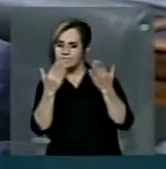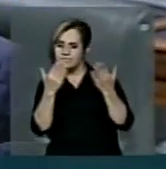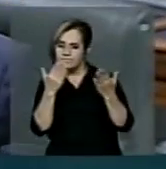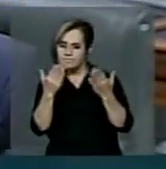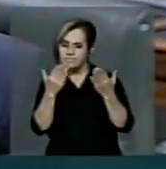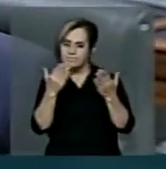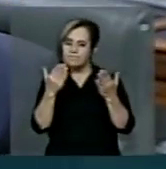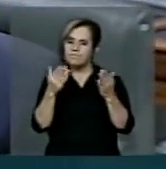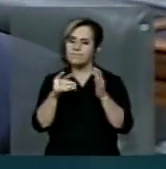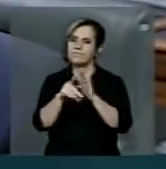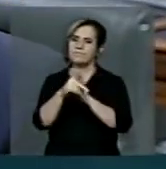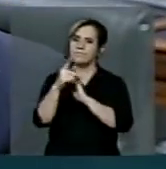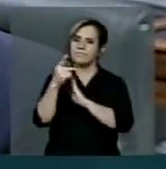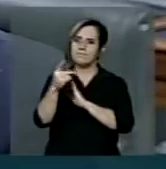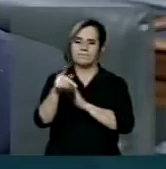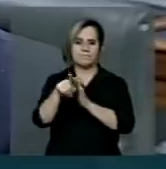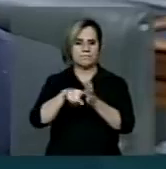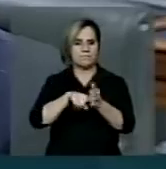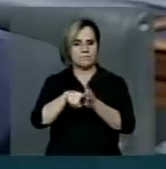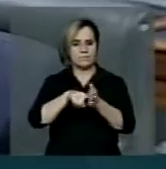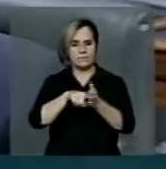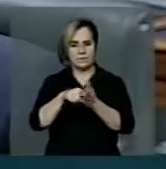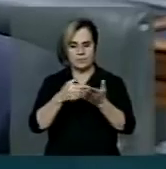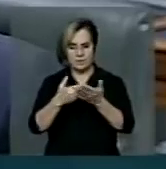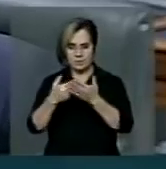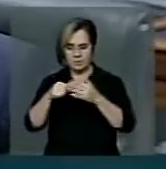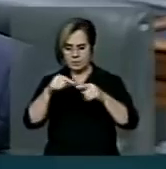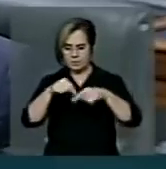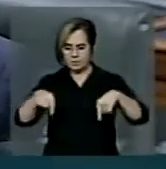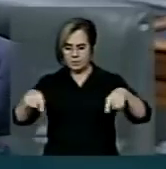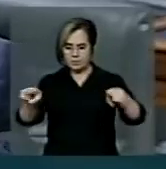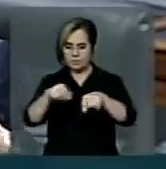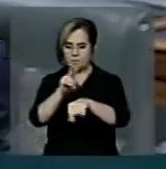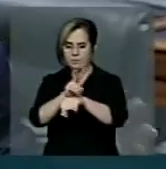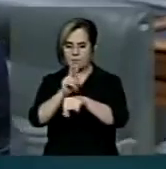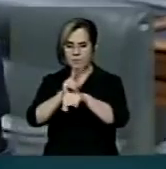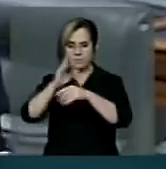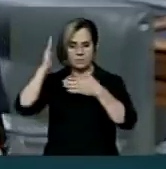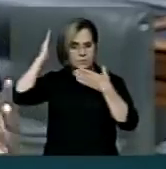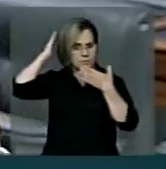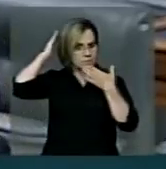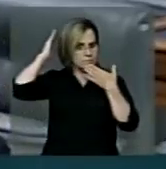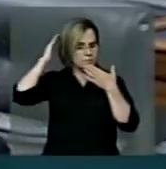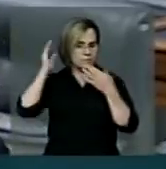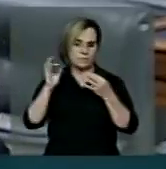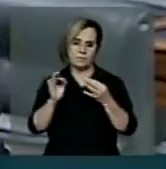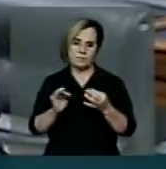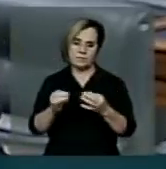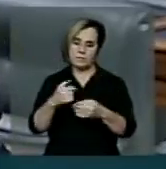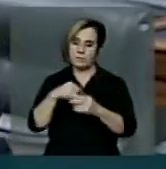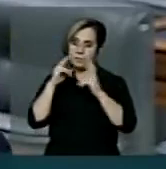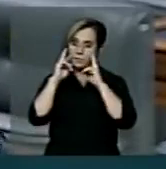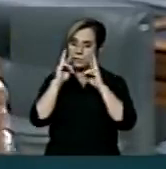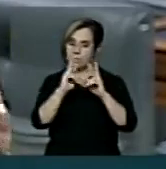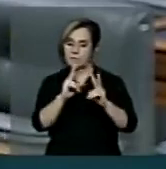nessa questão, na demarcação de terras indígenas. Eu vejo a